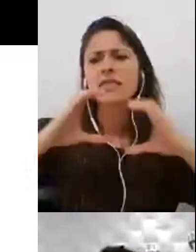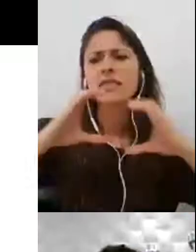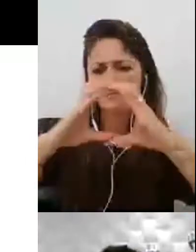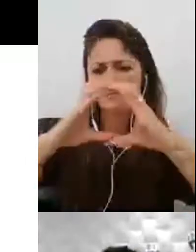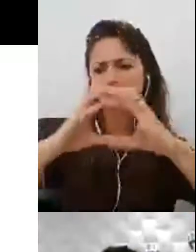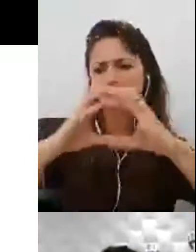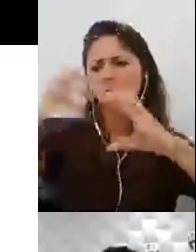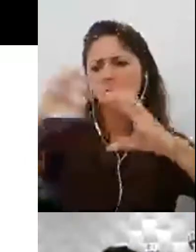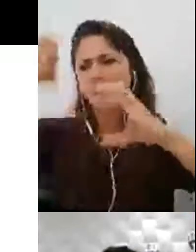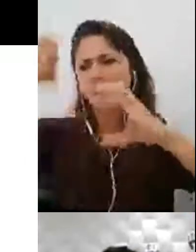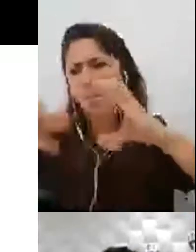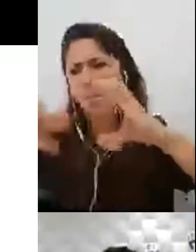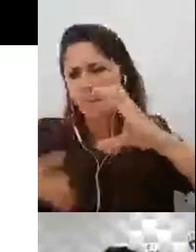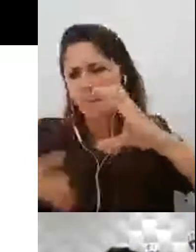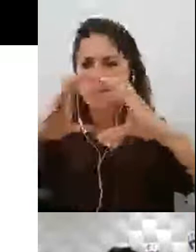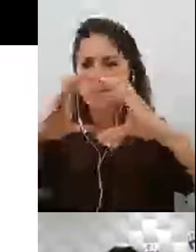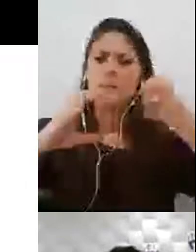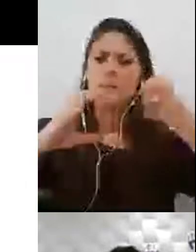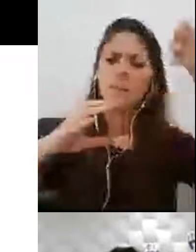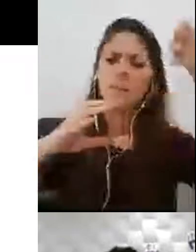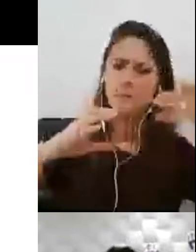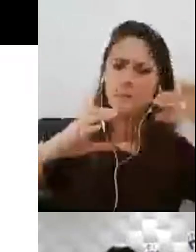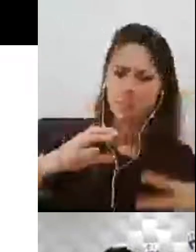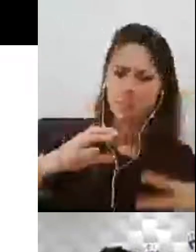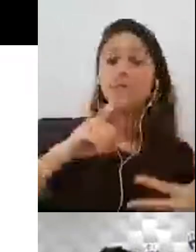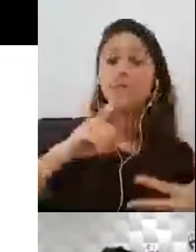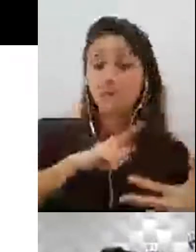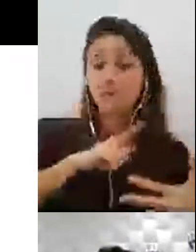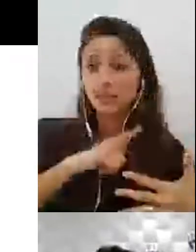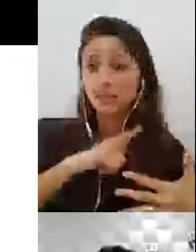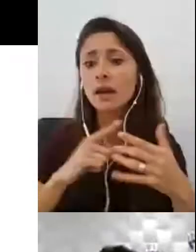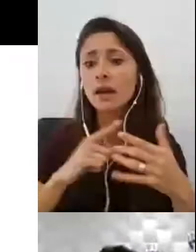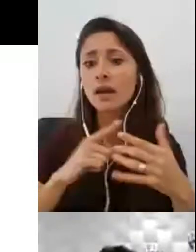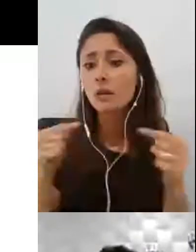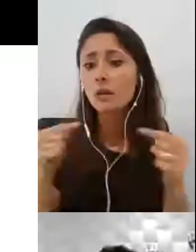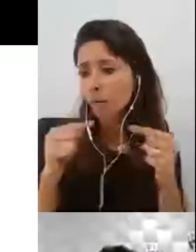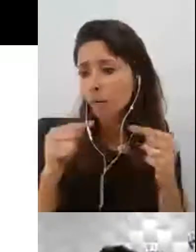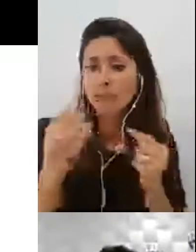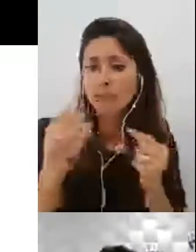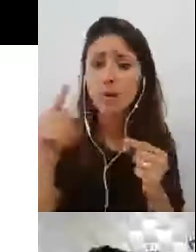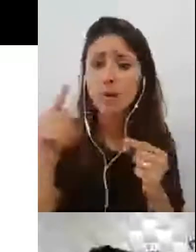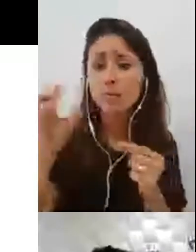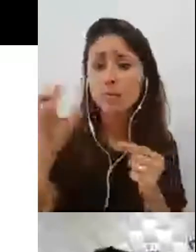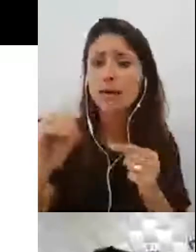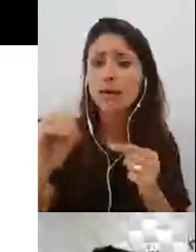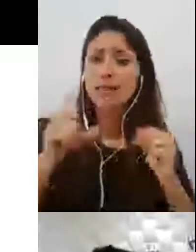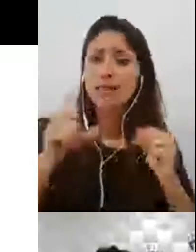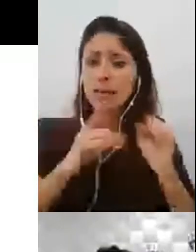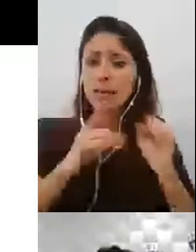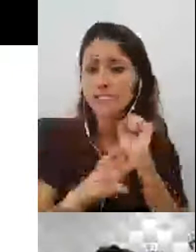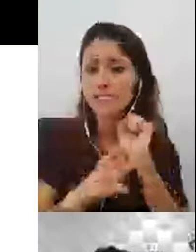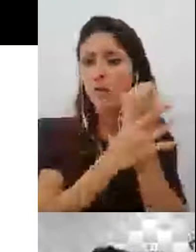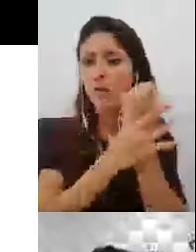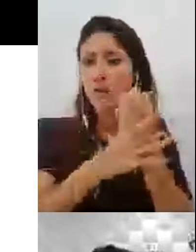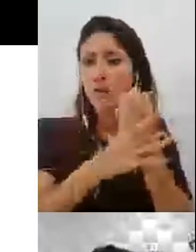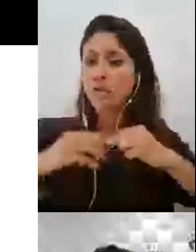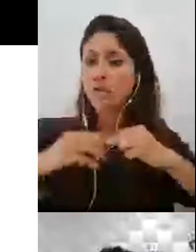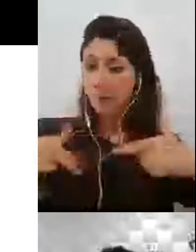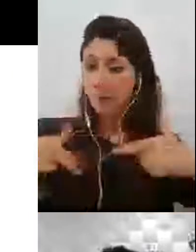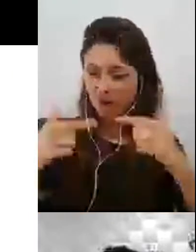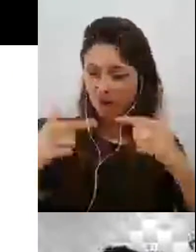robusta dentro de um ecossistema. E a indústria 4.0 é isso, onde eu vou ter segurança de todas as máquinas, just in time, entregar certo no